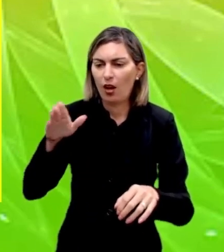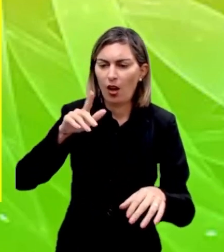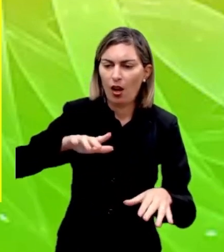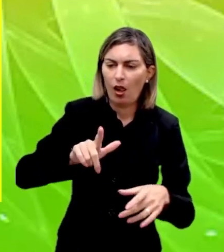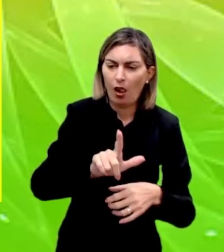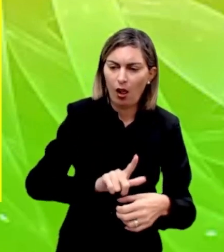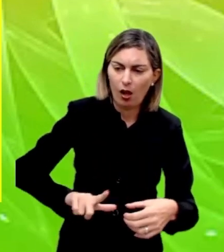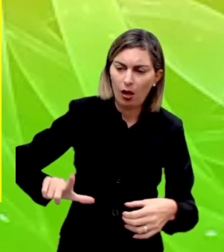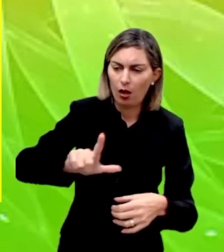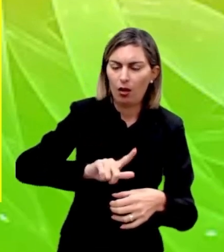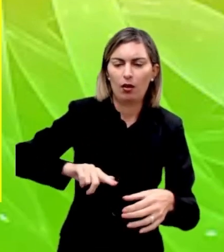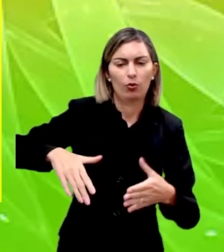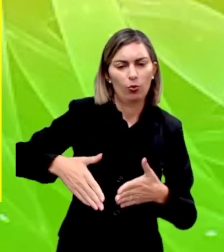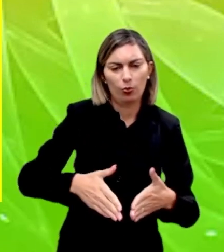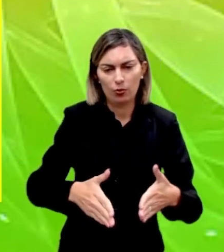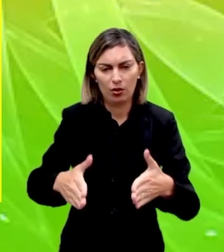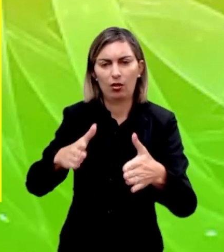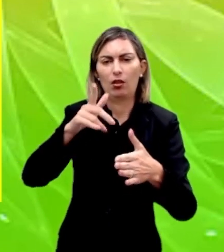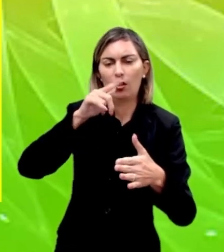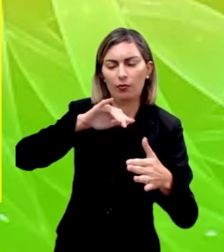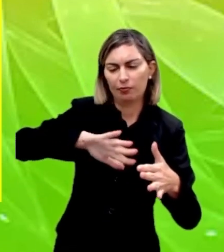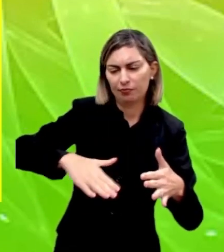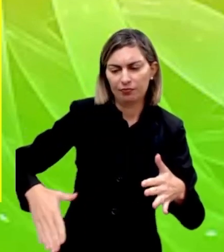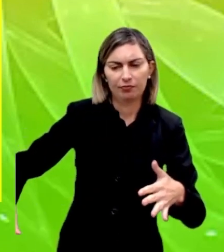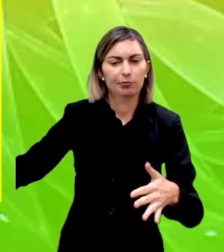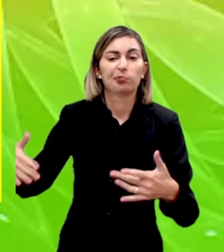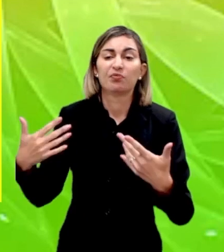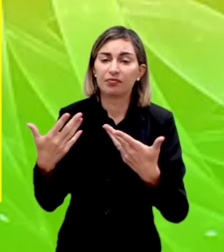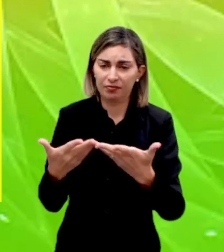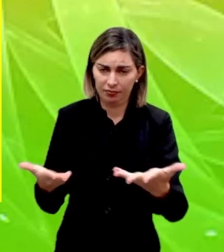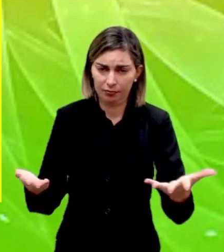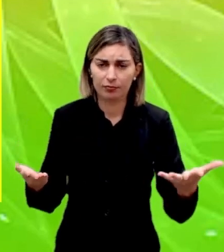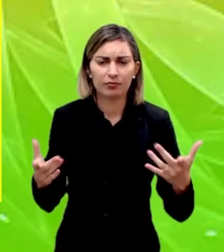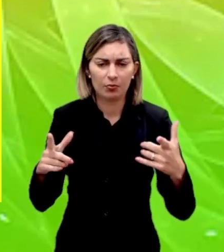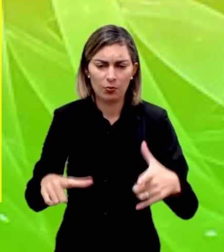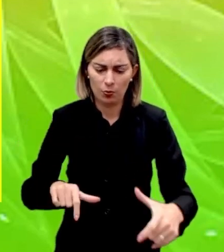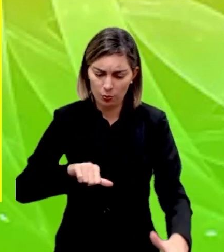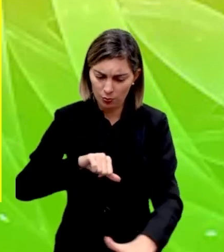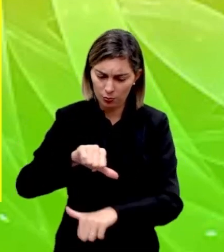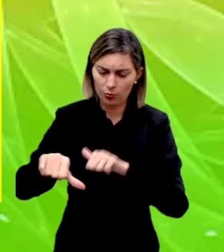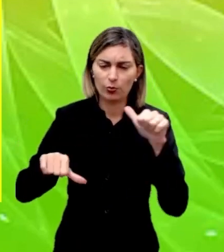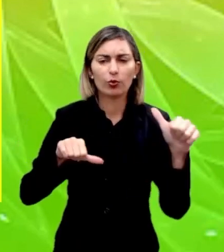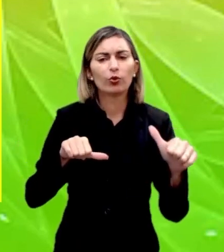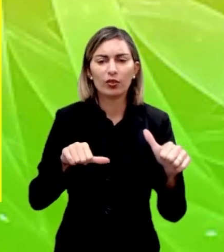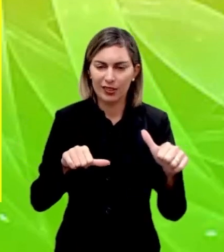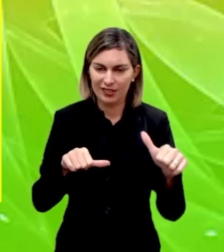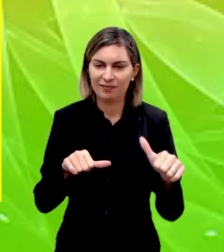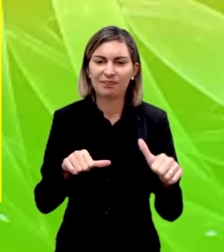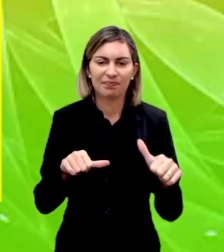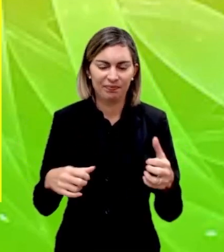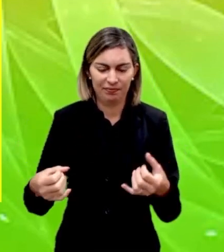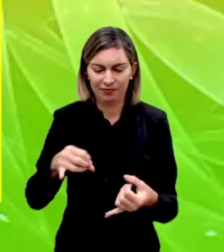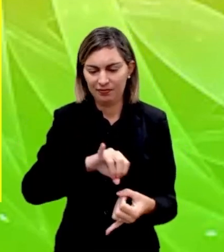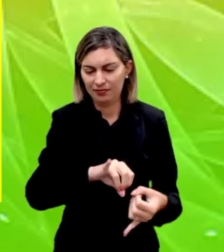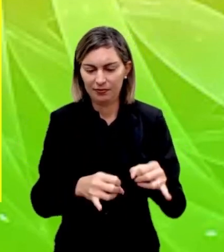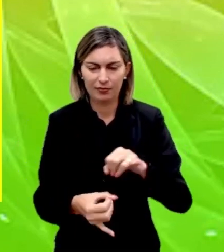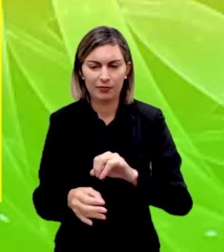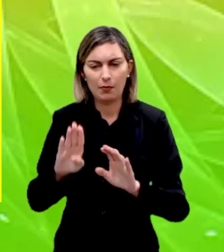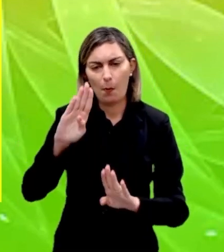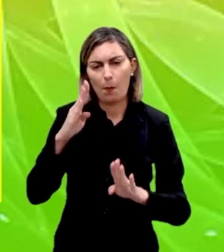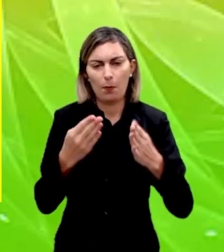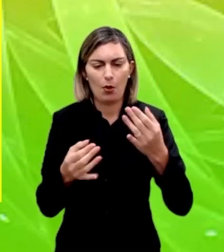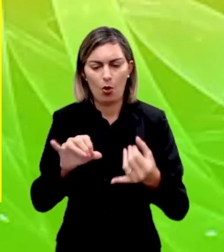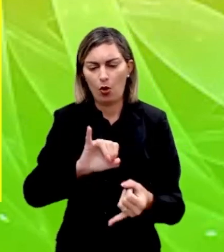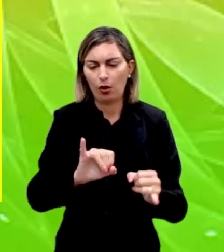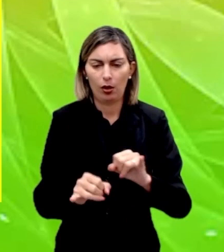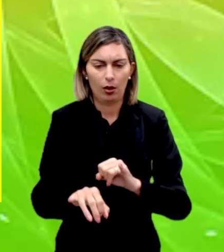para os rios, para os riachos, e mexe, modifica a demanda química e bioquímica de